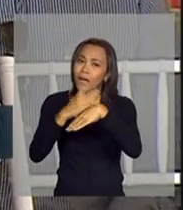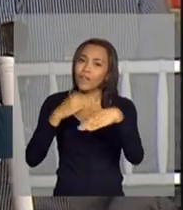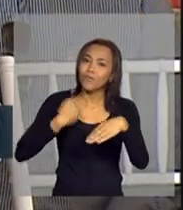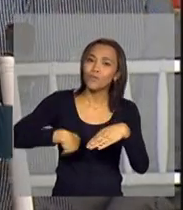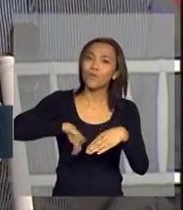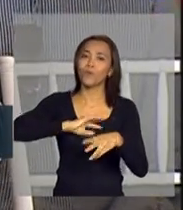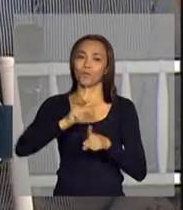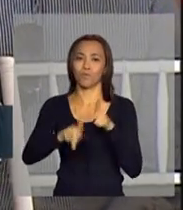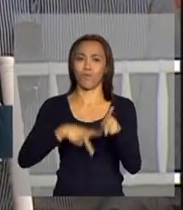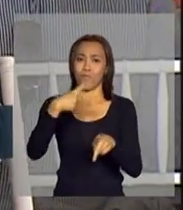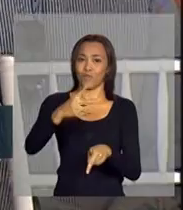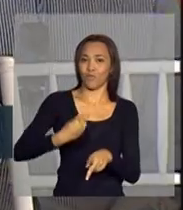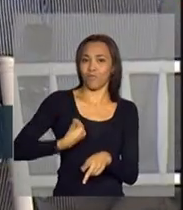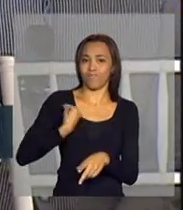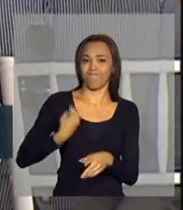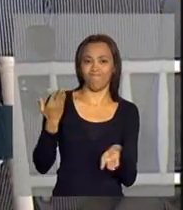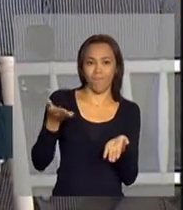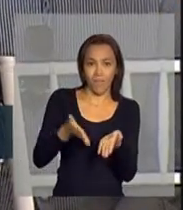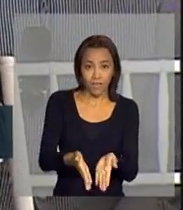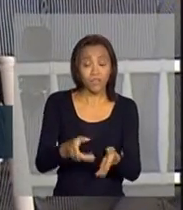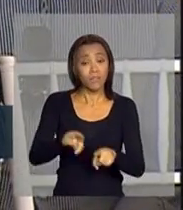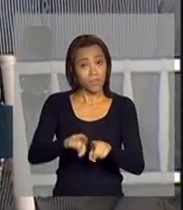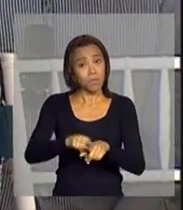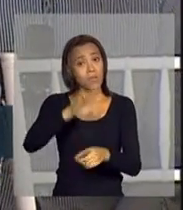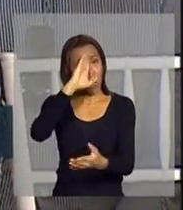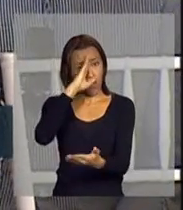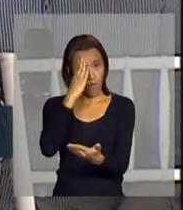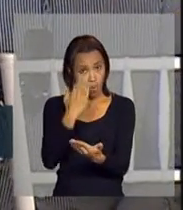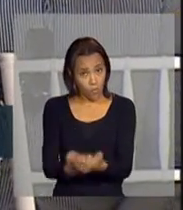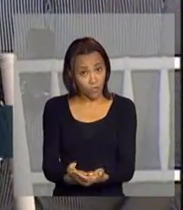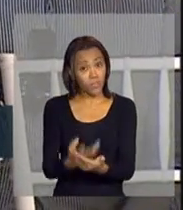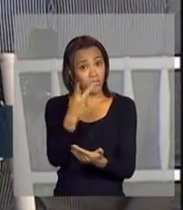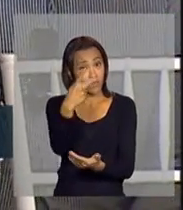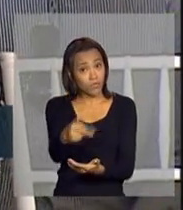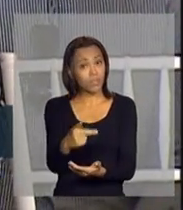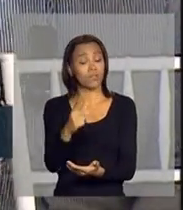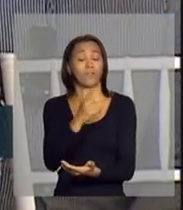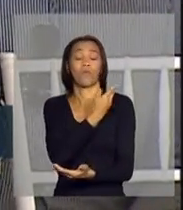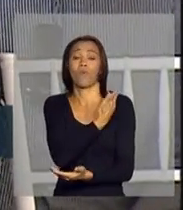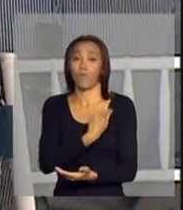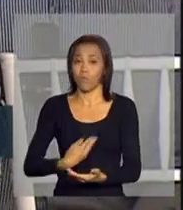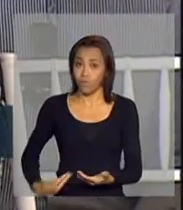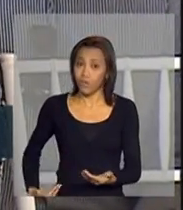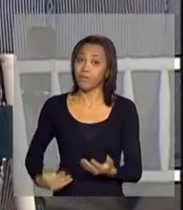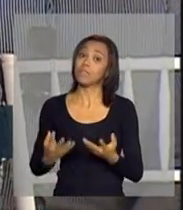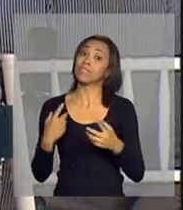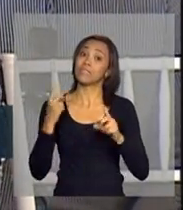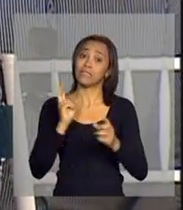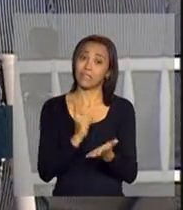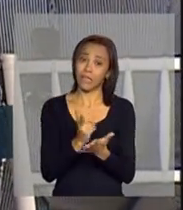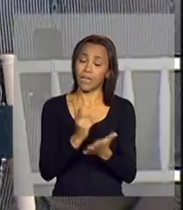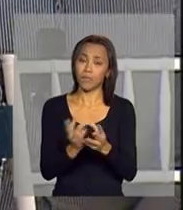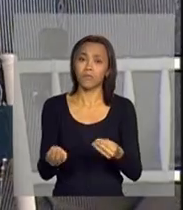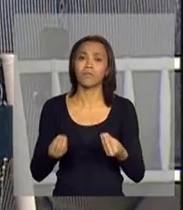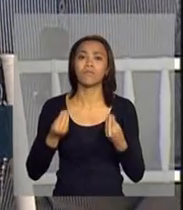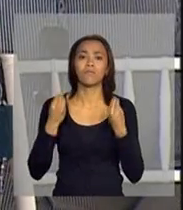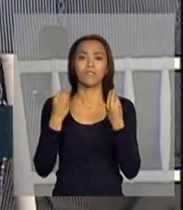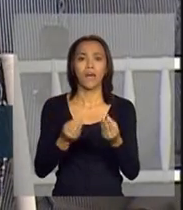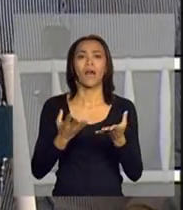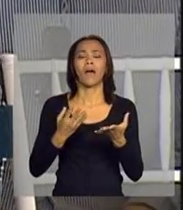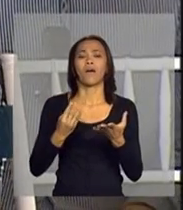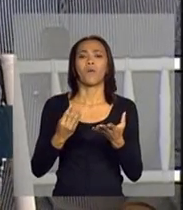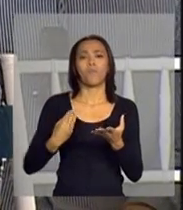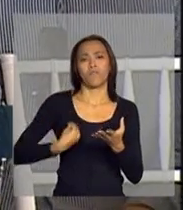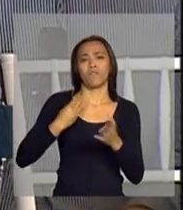com a sua presença e a confiança no seu governo, que está trazendo a possibilidade de uma